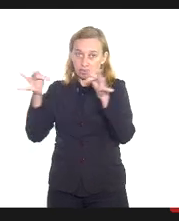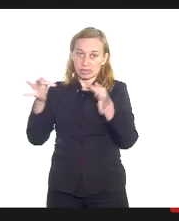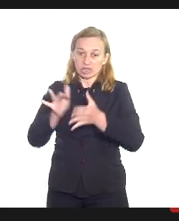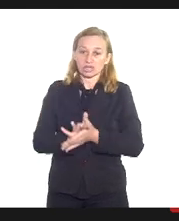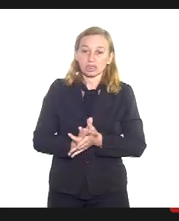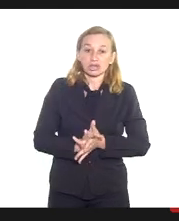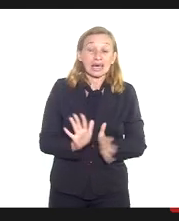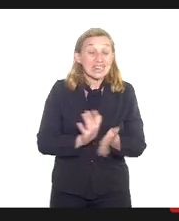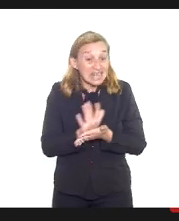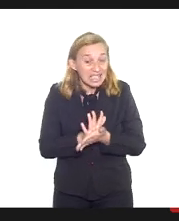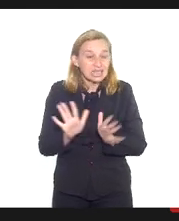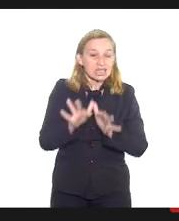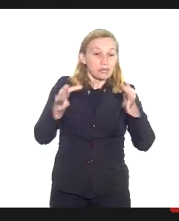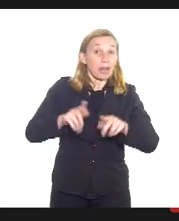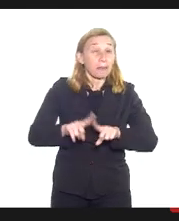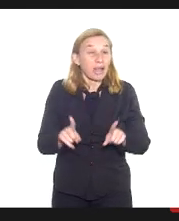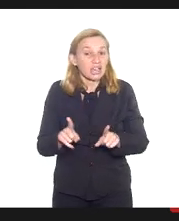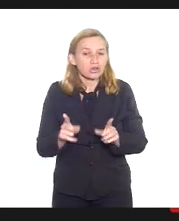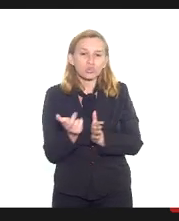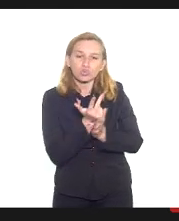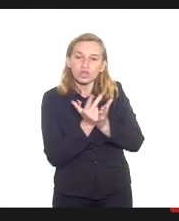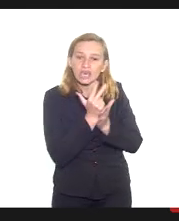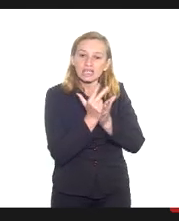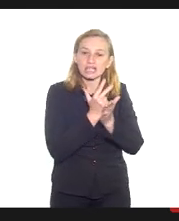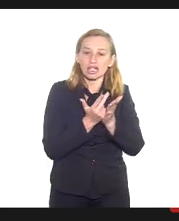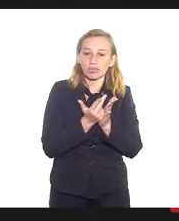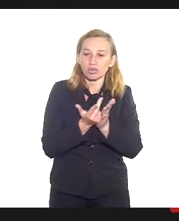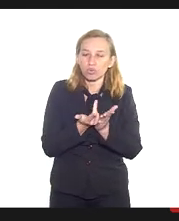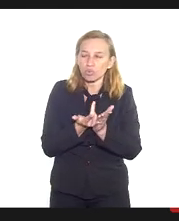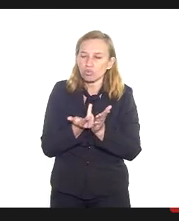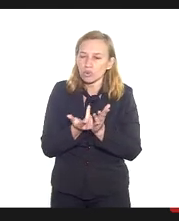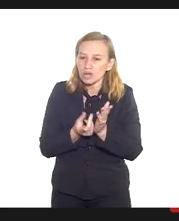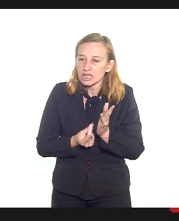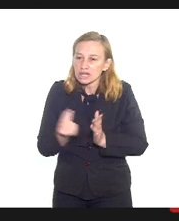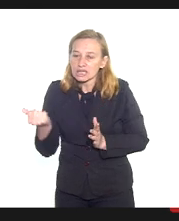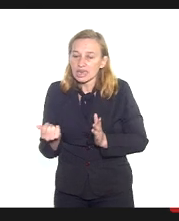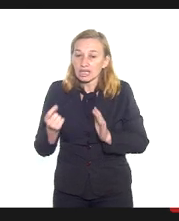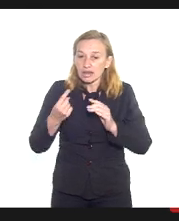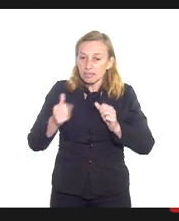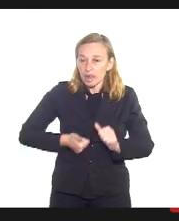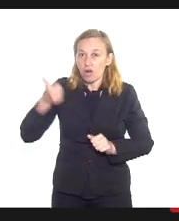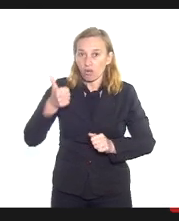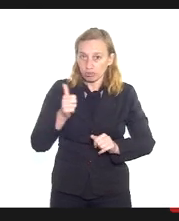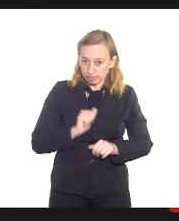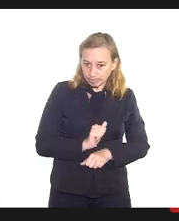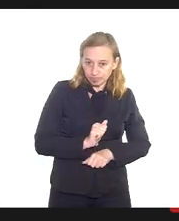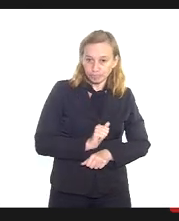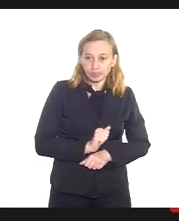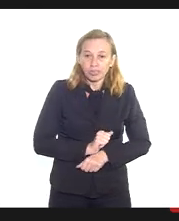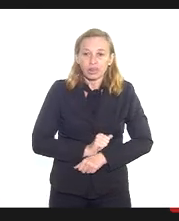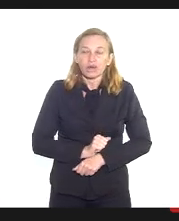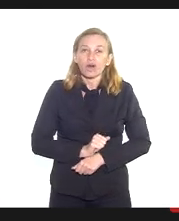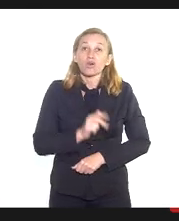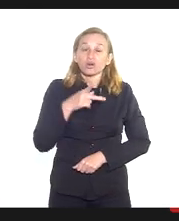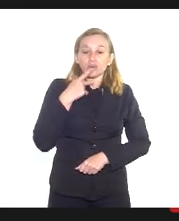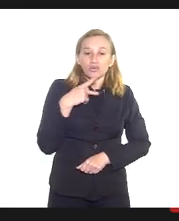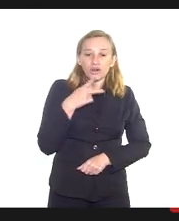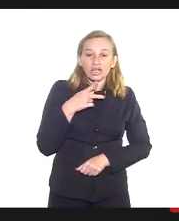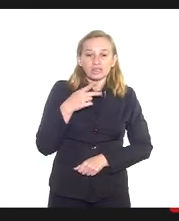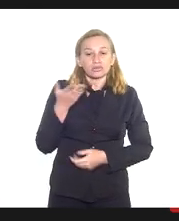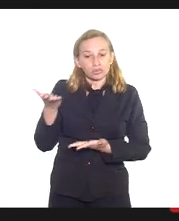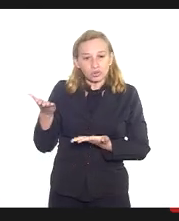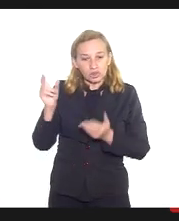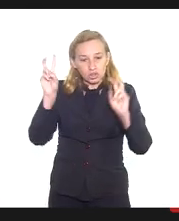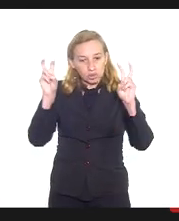Não, nada é simples, né? Mas vamos dizer assim, um desenho com uma saída mais visível, vamos dizer assim. Quando eu falei sobre isso,